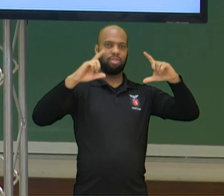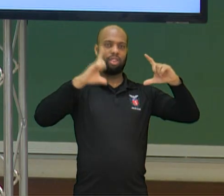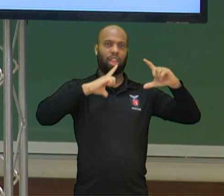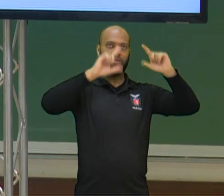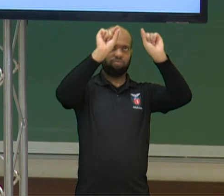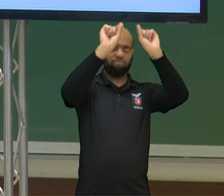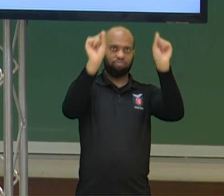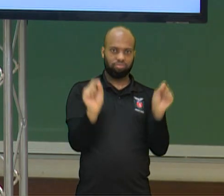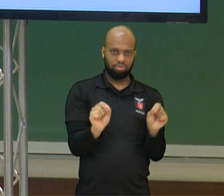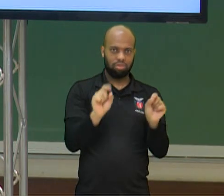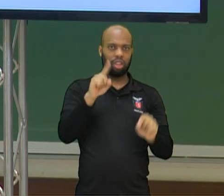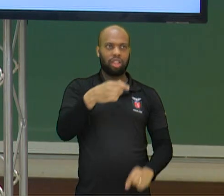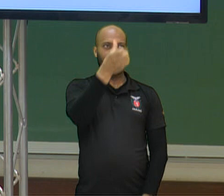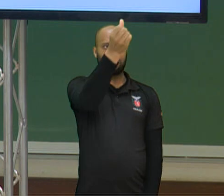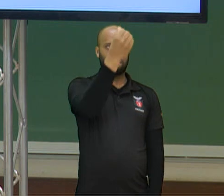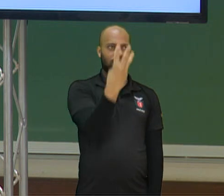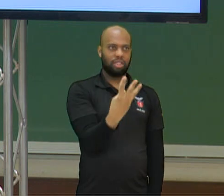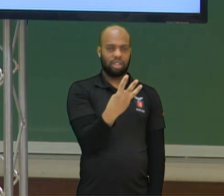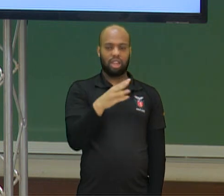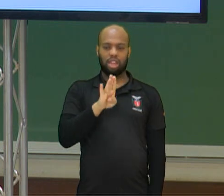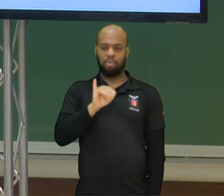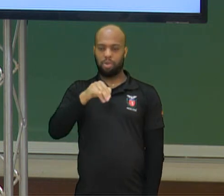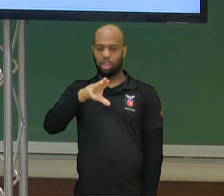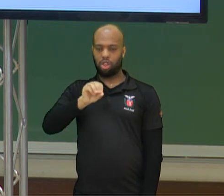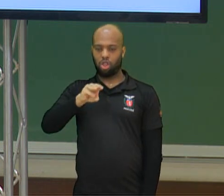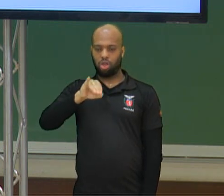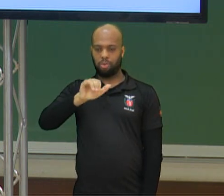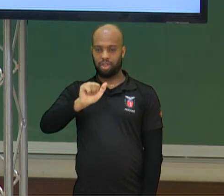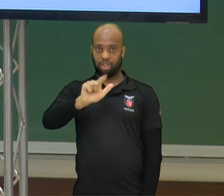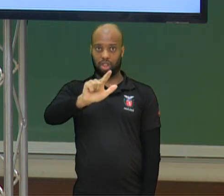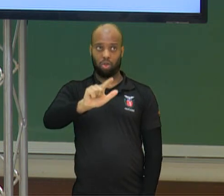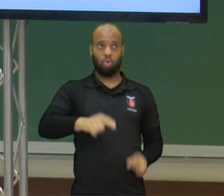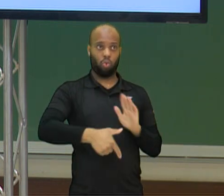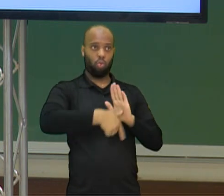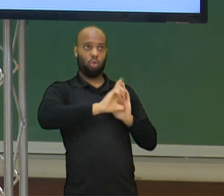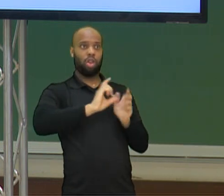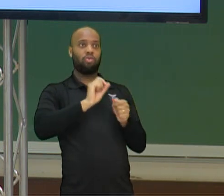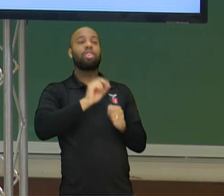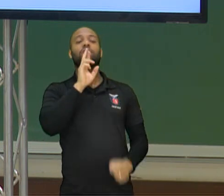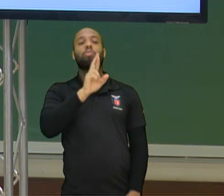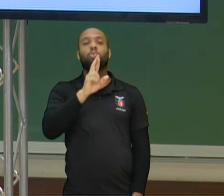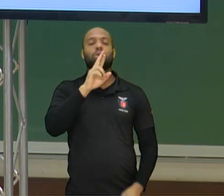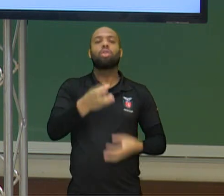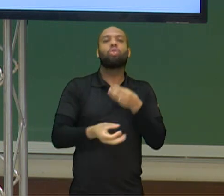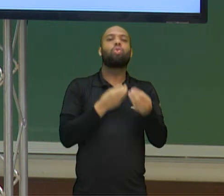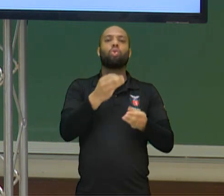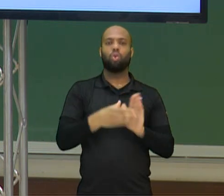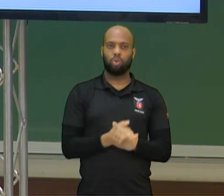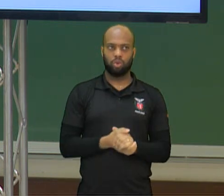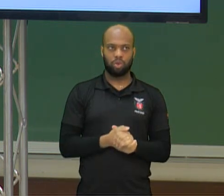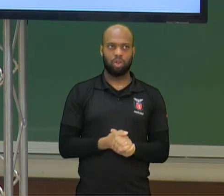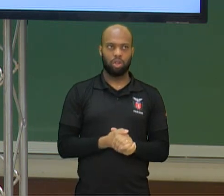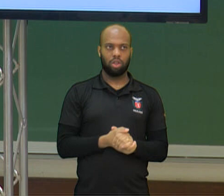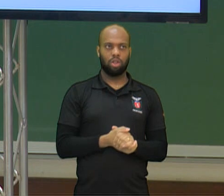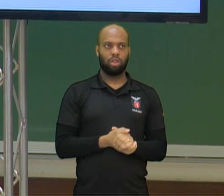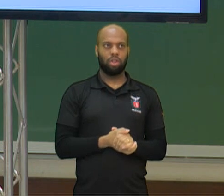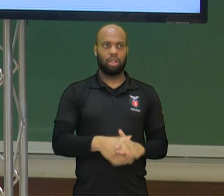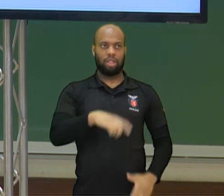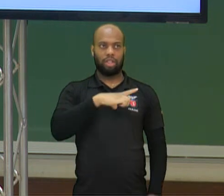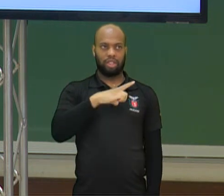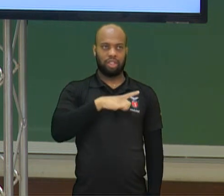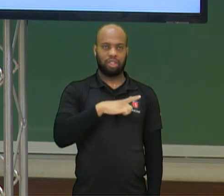6 sobre 3. Então, resolvendo o binomial, então, o N